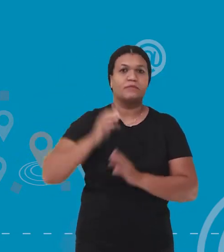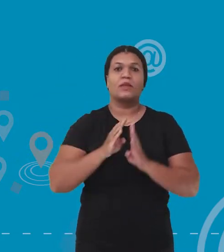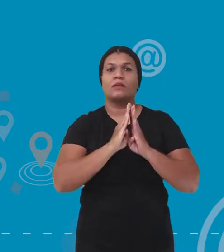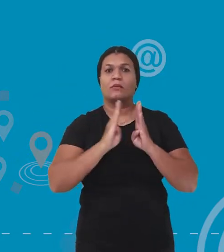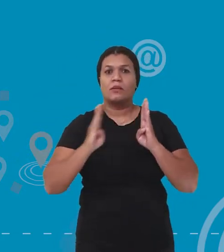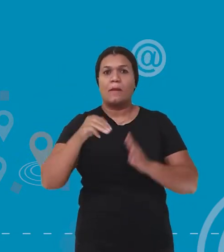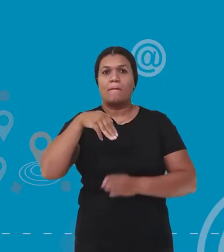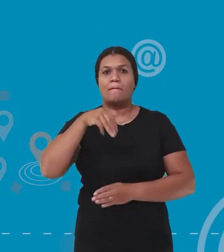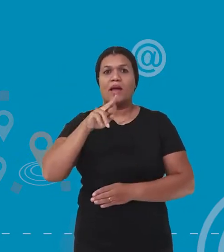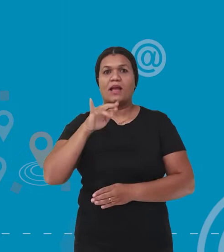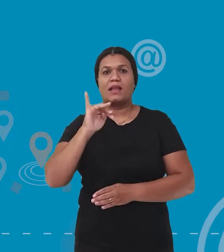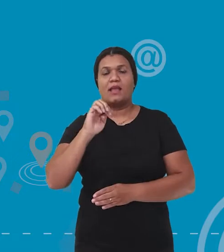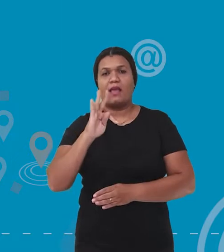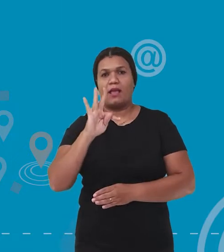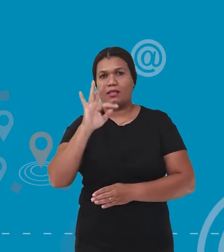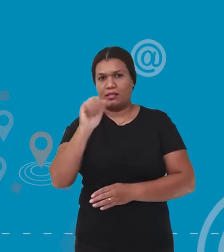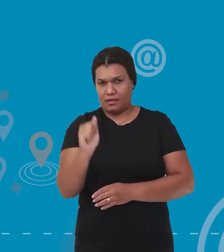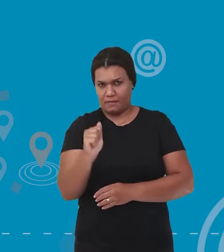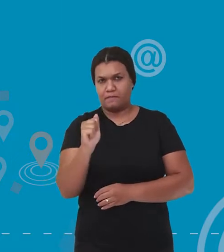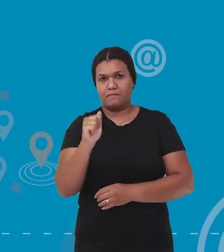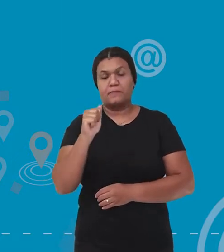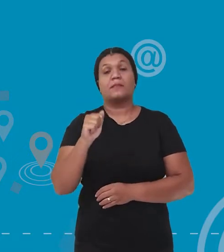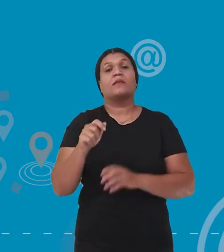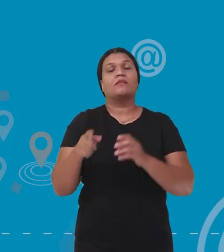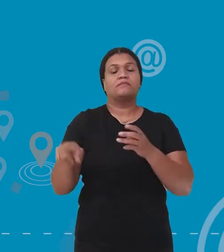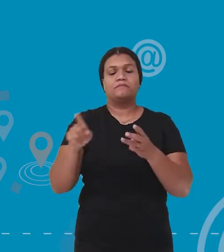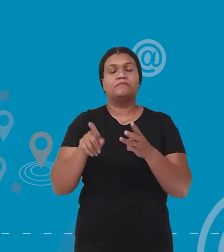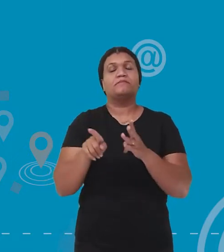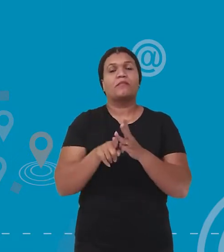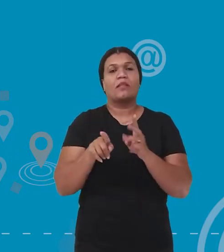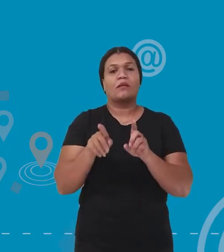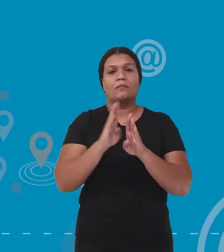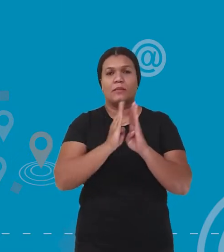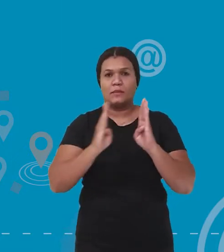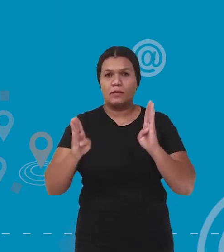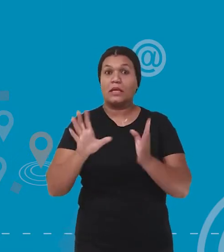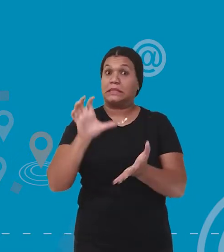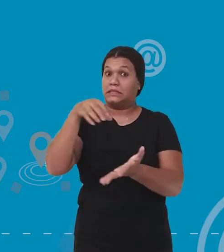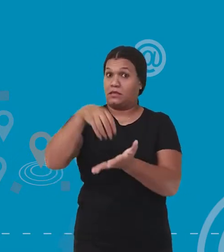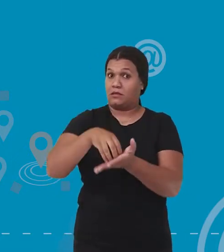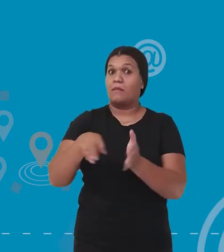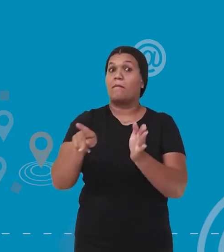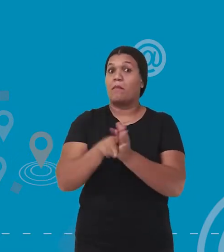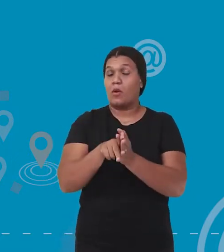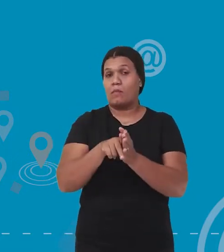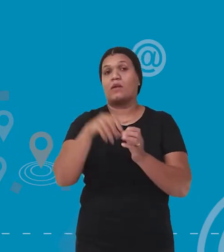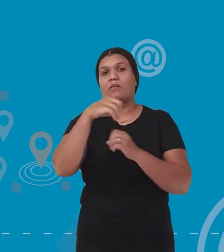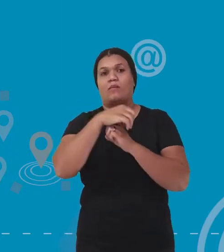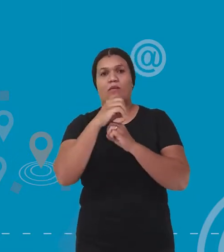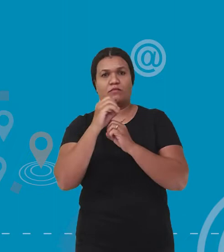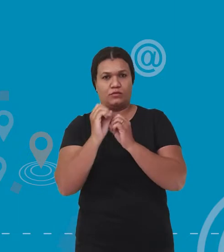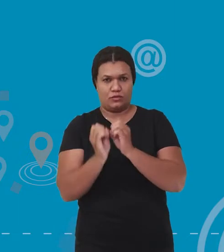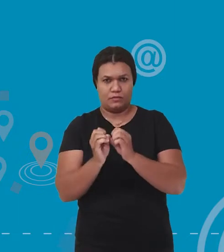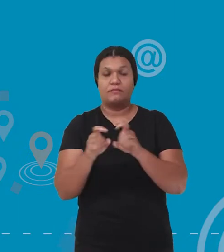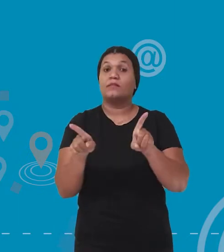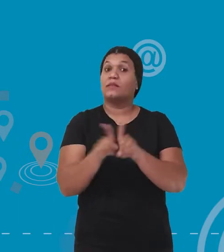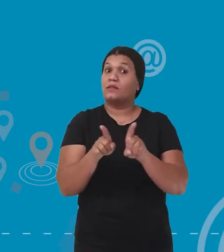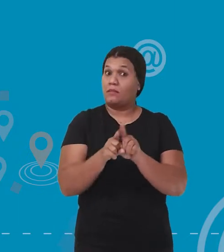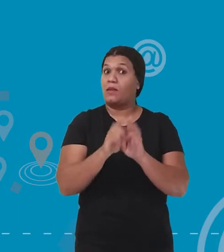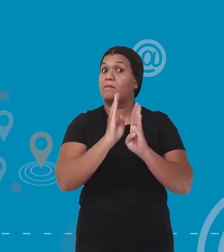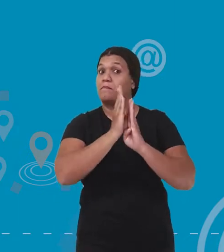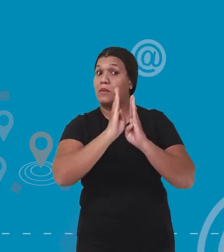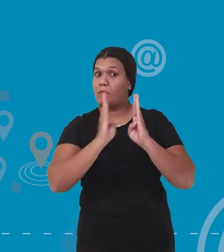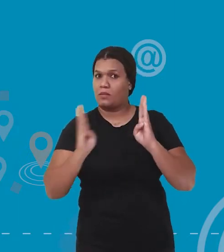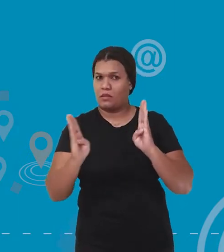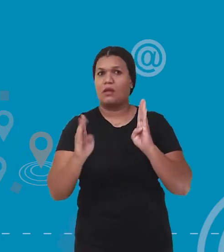Teles Machado, a Biblioteca Central da Universidade Federal de Goiás e também a